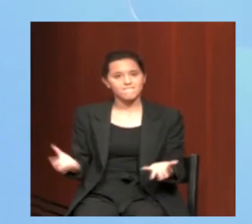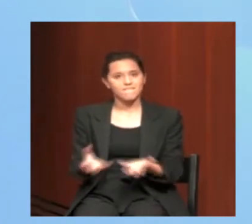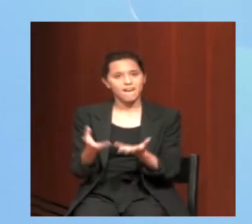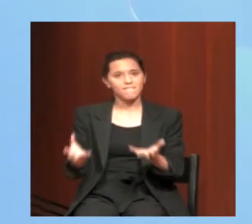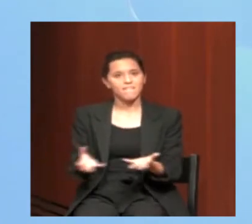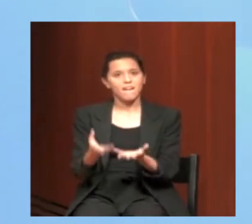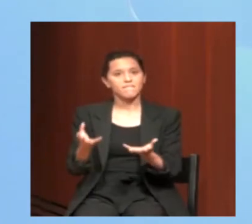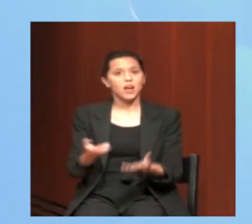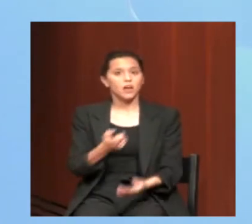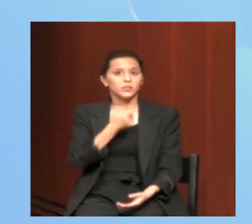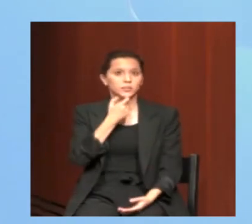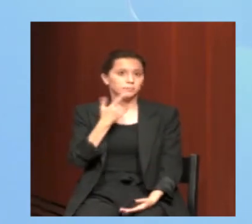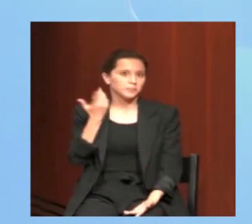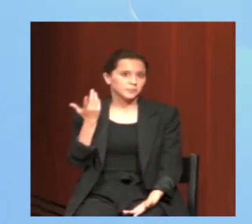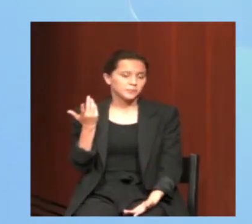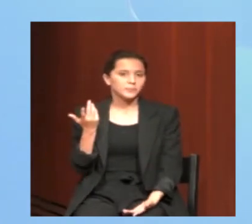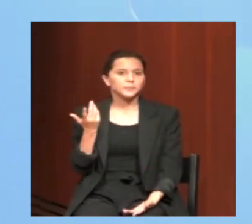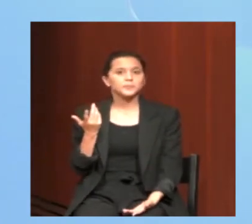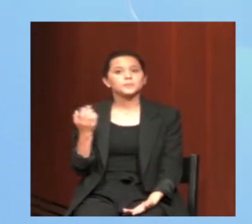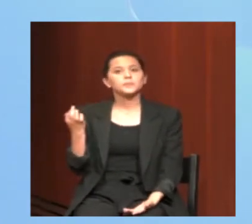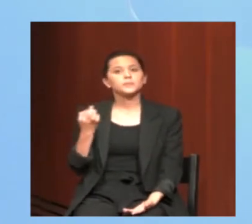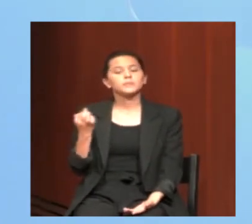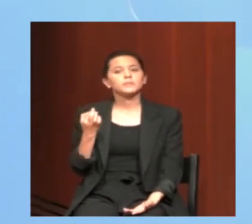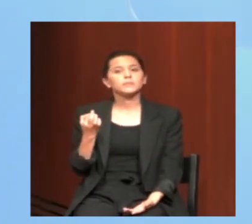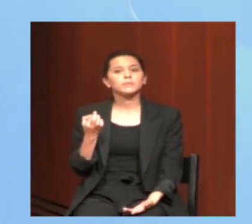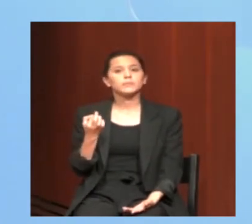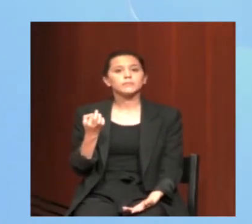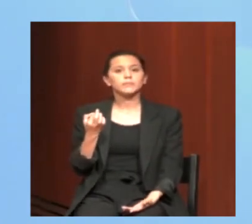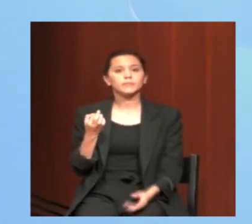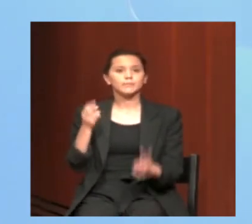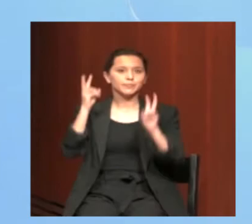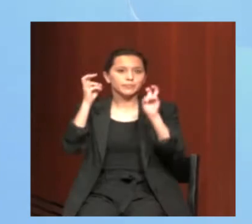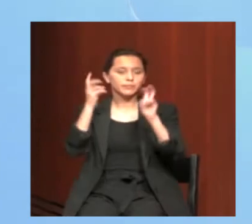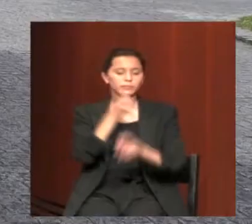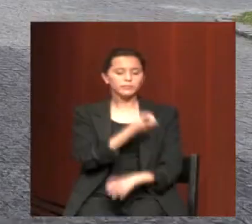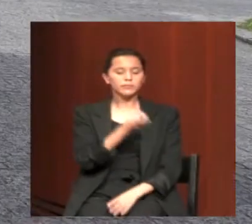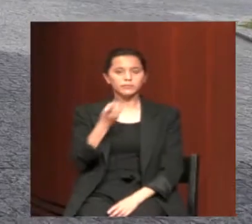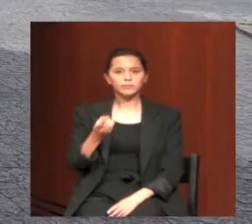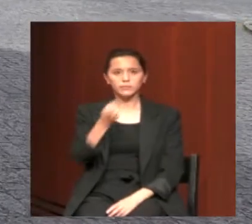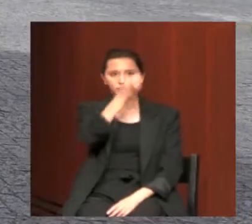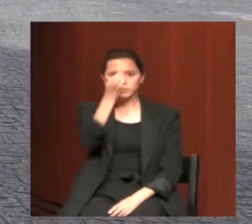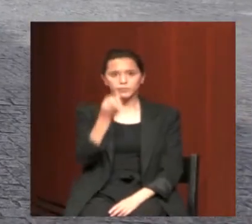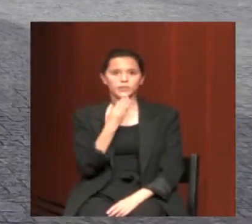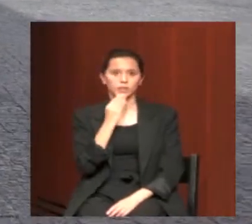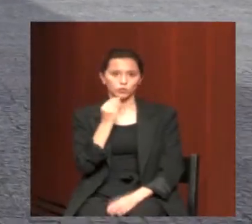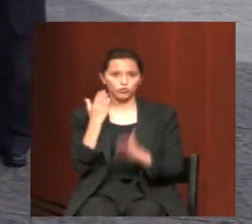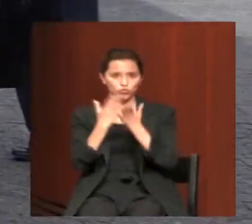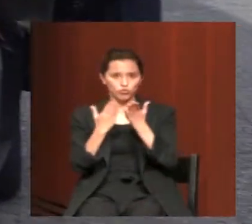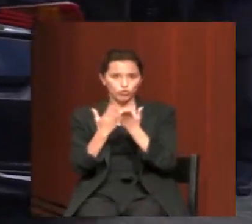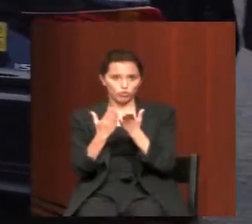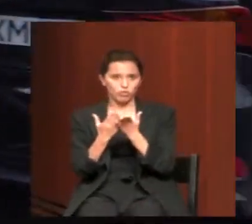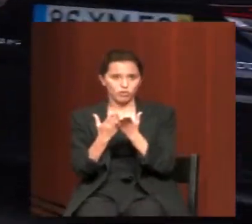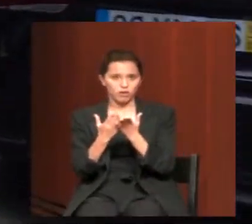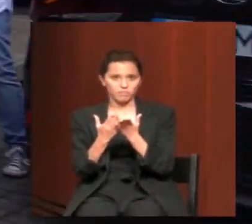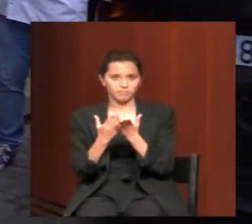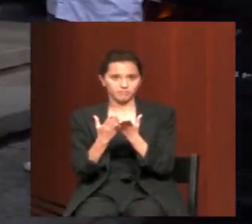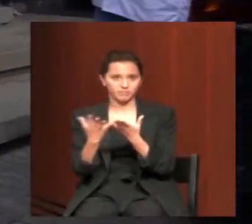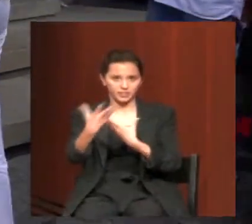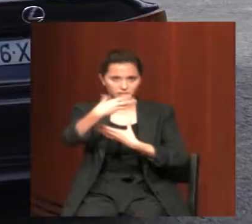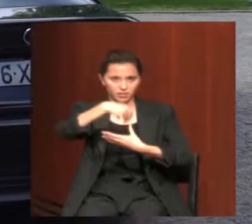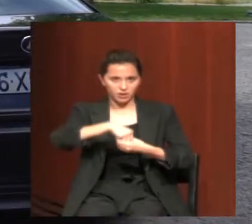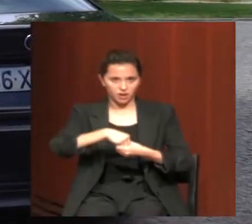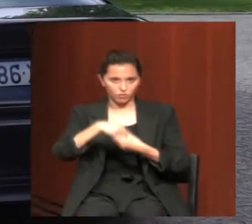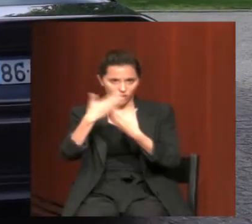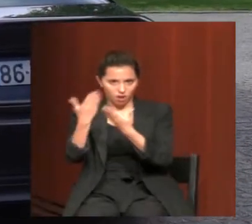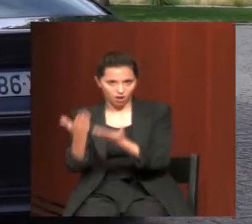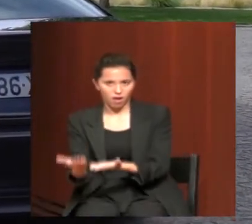quando falamos de 99% de alunos nas escolas regulares, cada vez consigamos falar mais